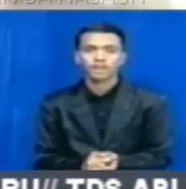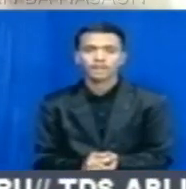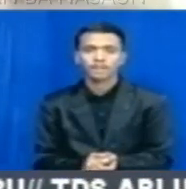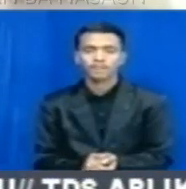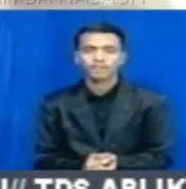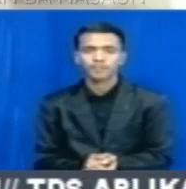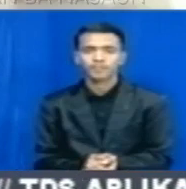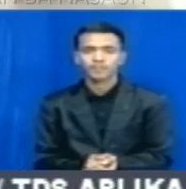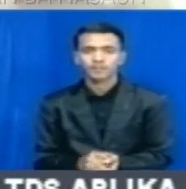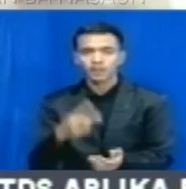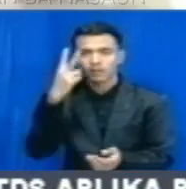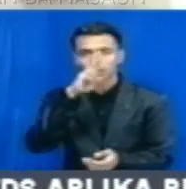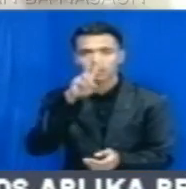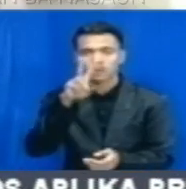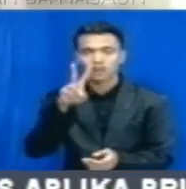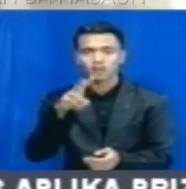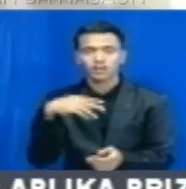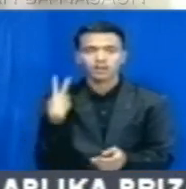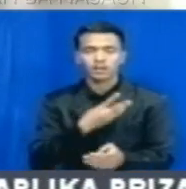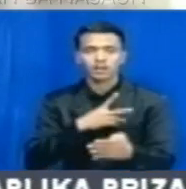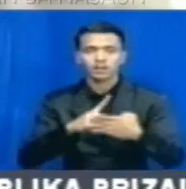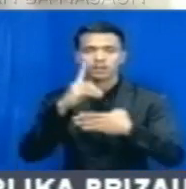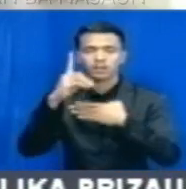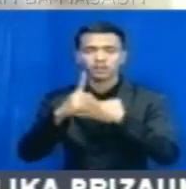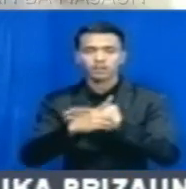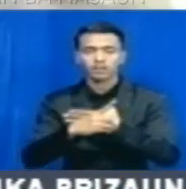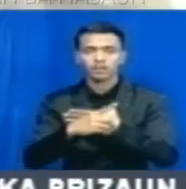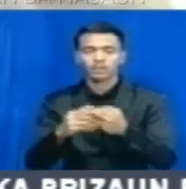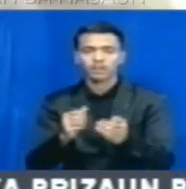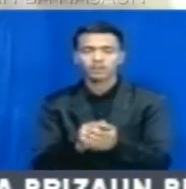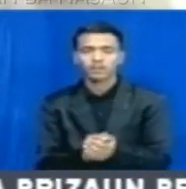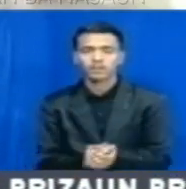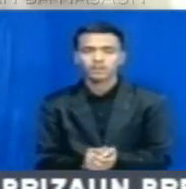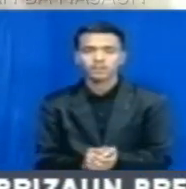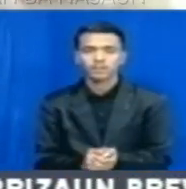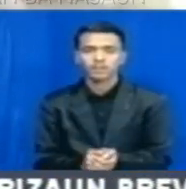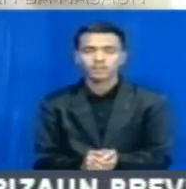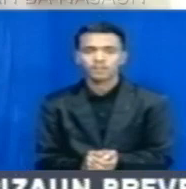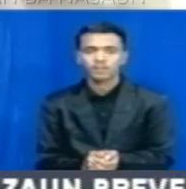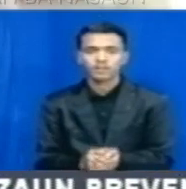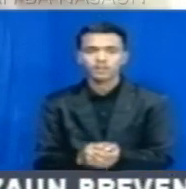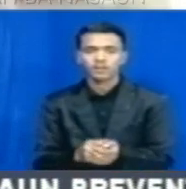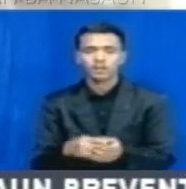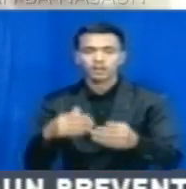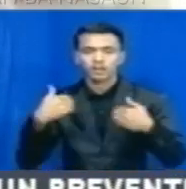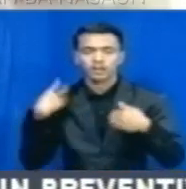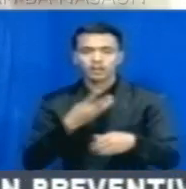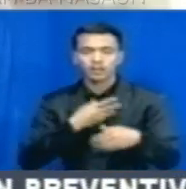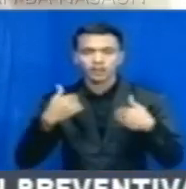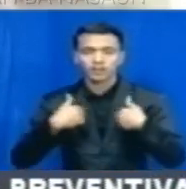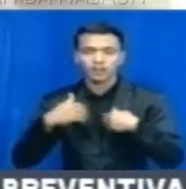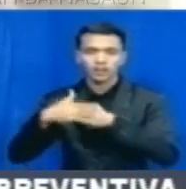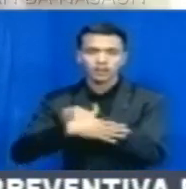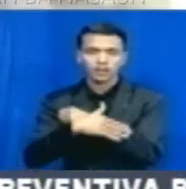precisa aprisionamento e des desenvolvemos rumpon uma baikenia também iken e a iken espécie